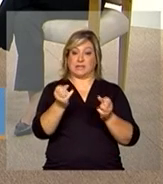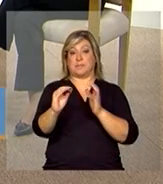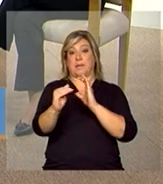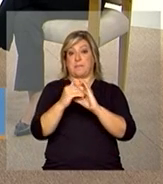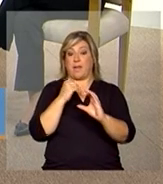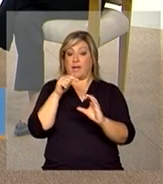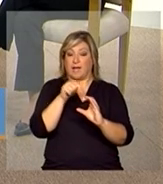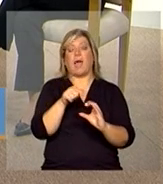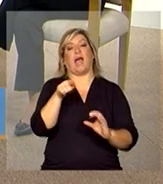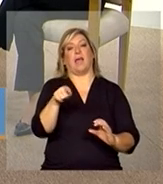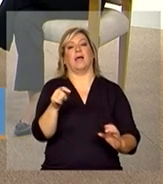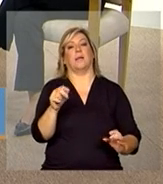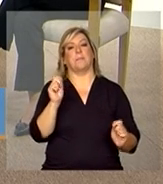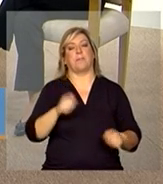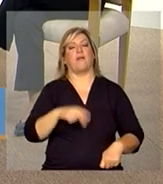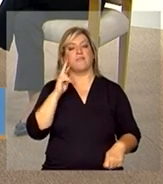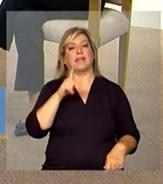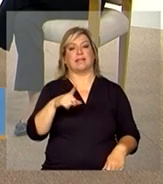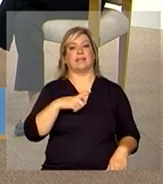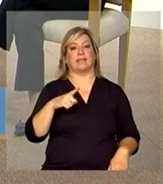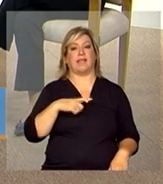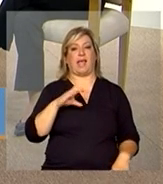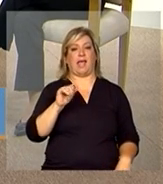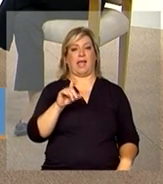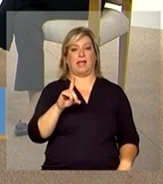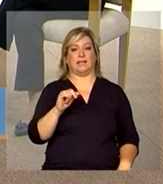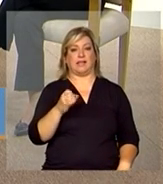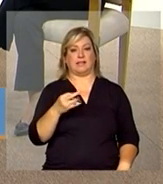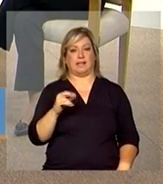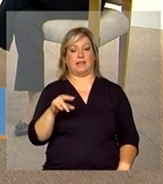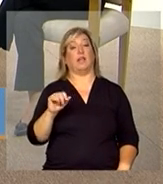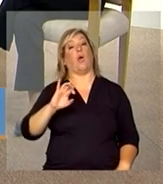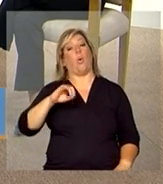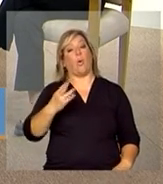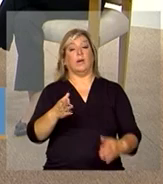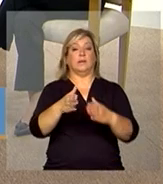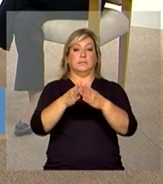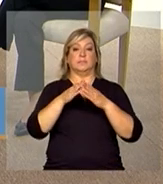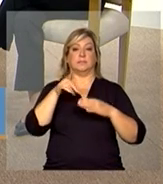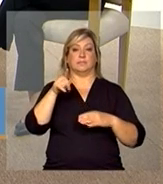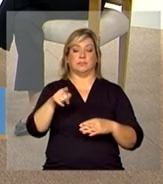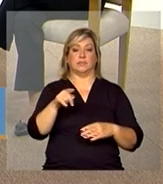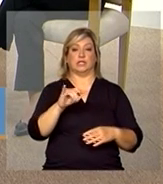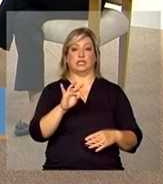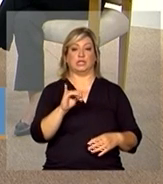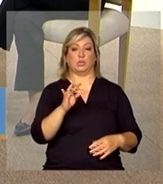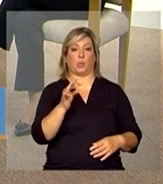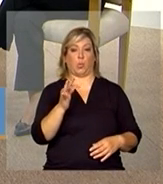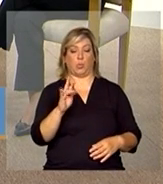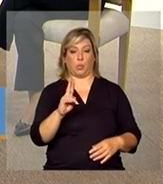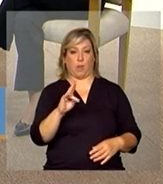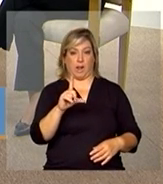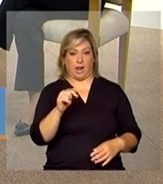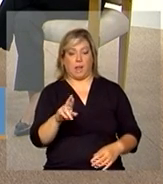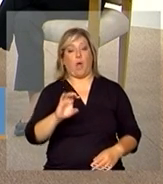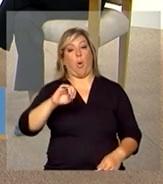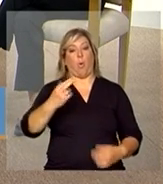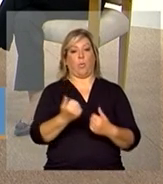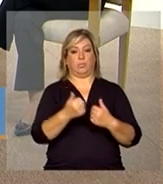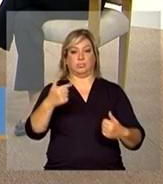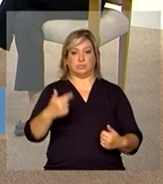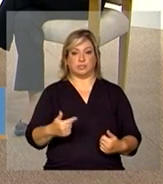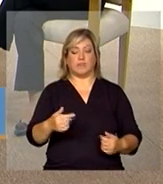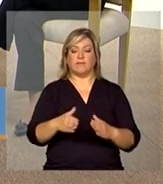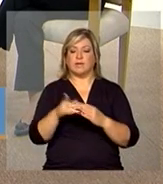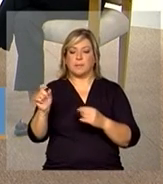e outra forma é solicitar pro administrador titular ou adjunto acessar o sistema sa e realizar uma